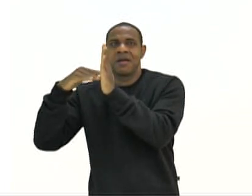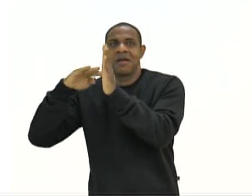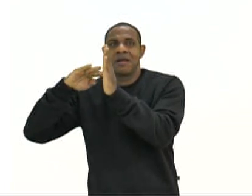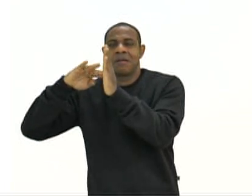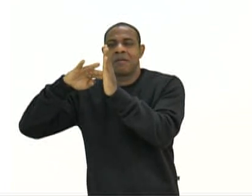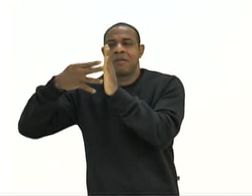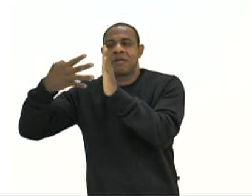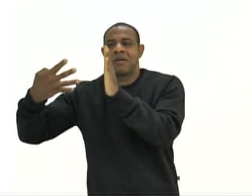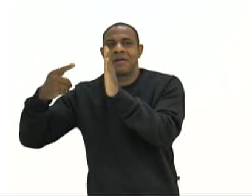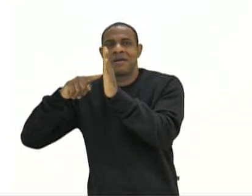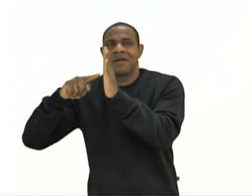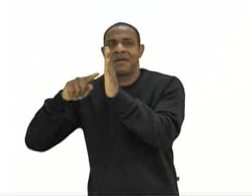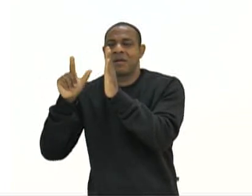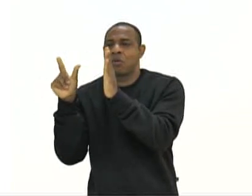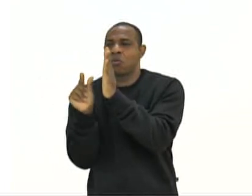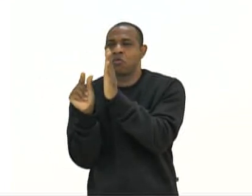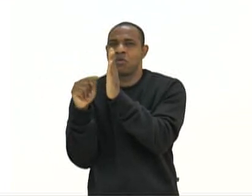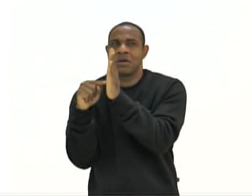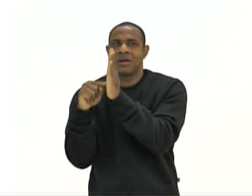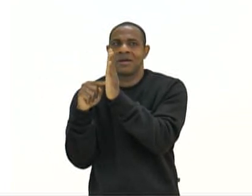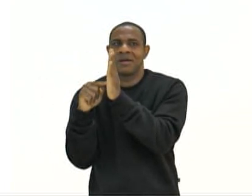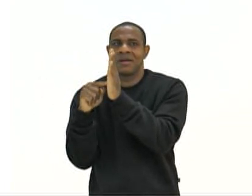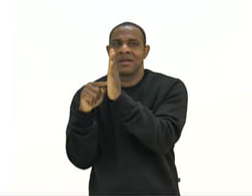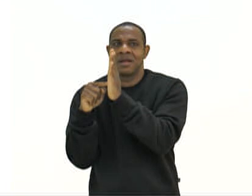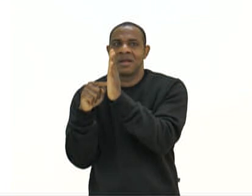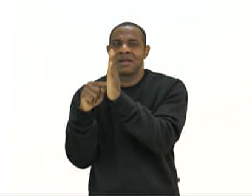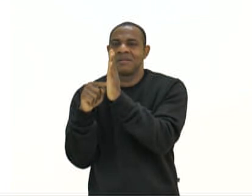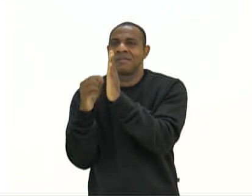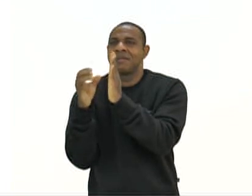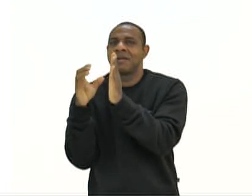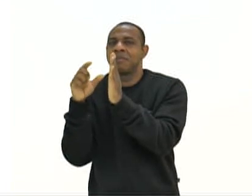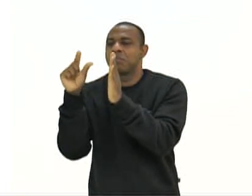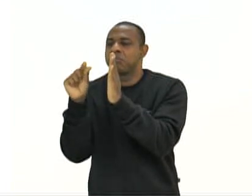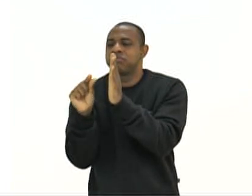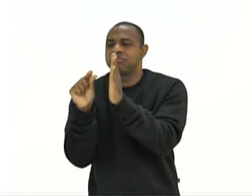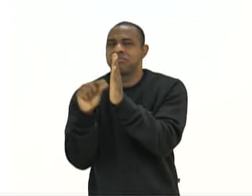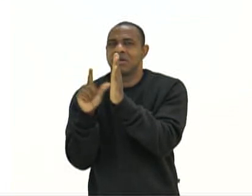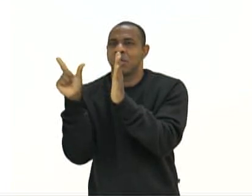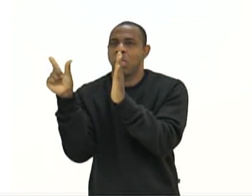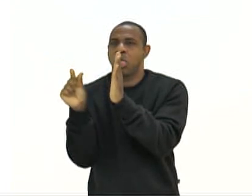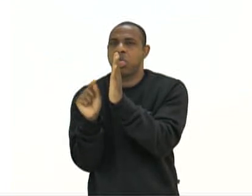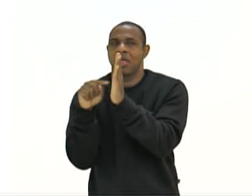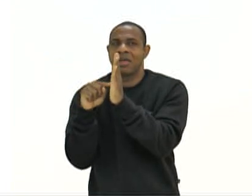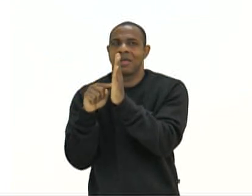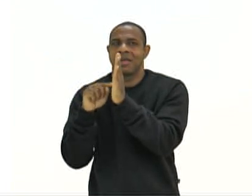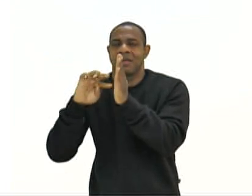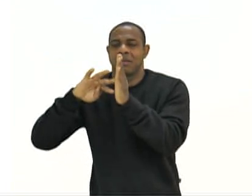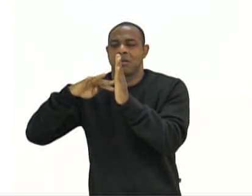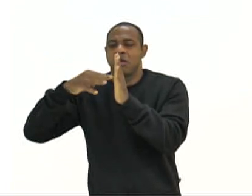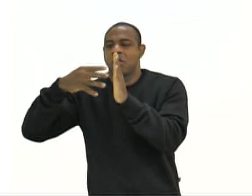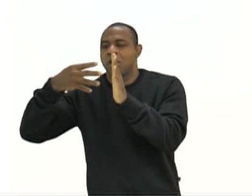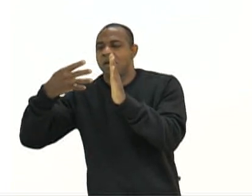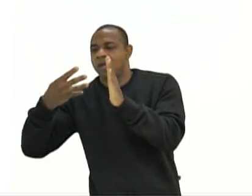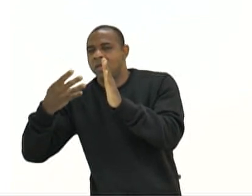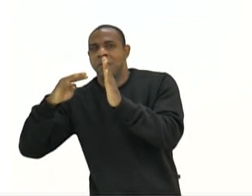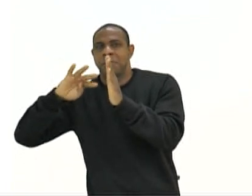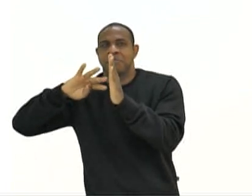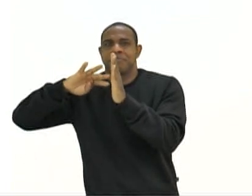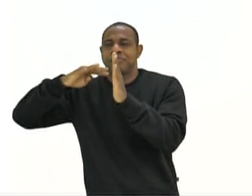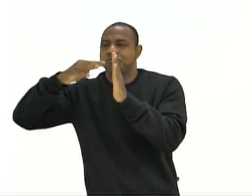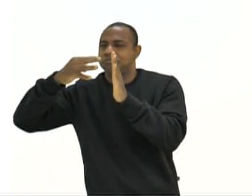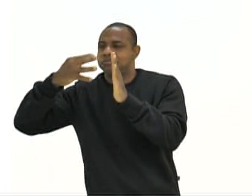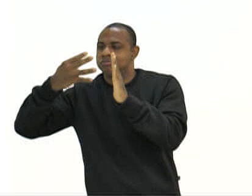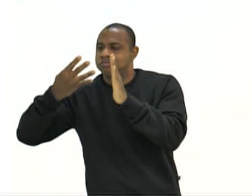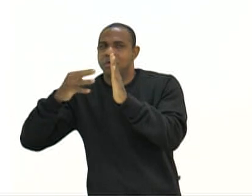você minimiza um pouco mais a quantidade de ondas a serem passadas. Elas vão avançar, só que você tem